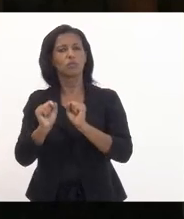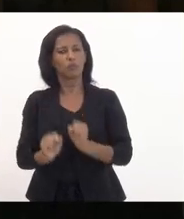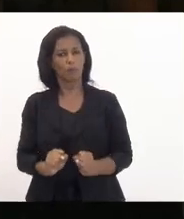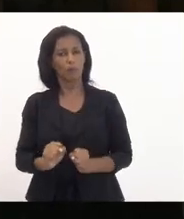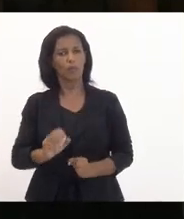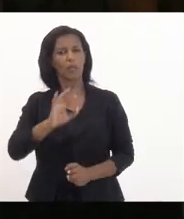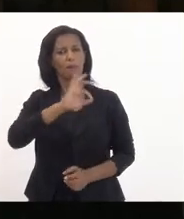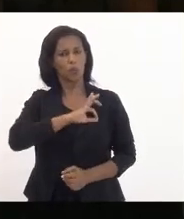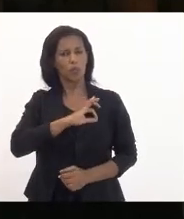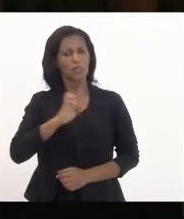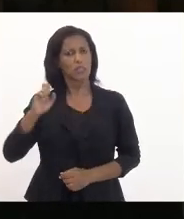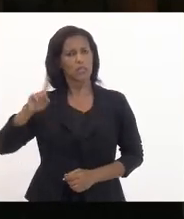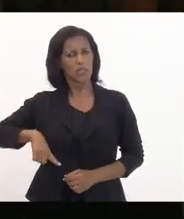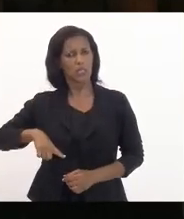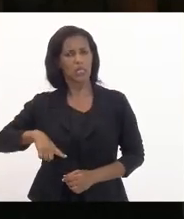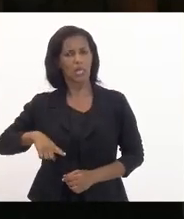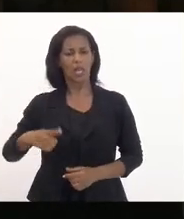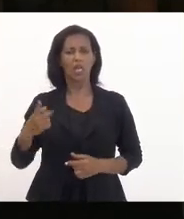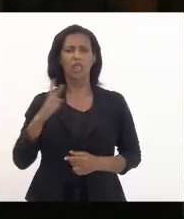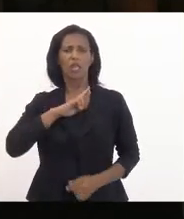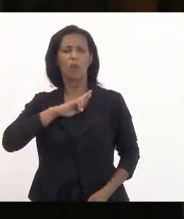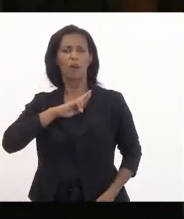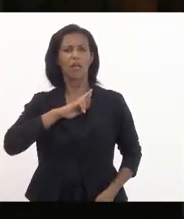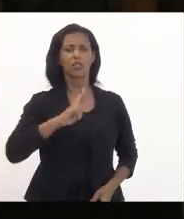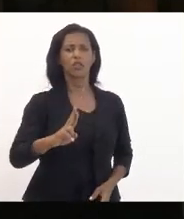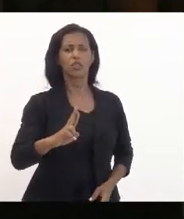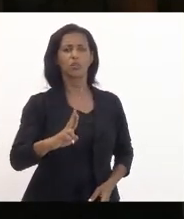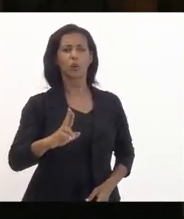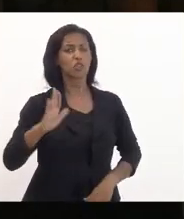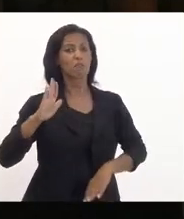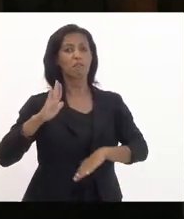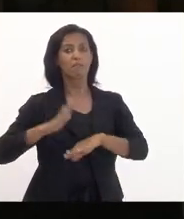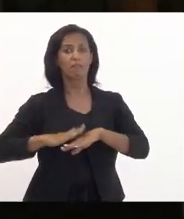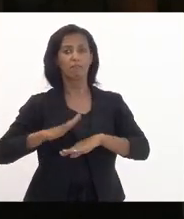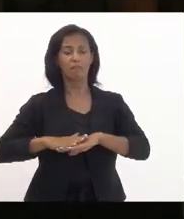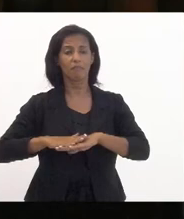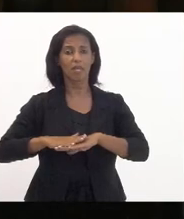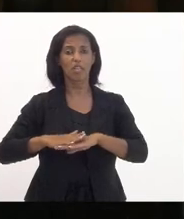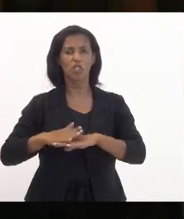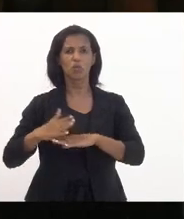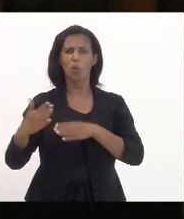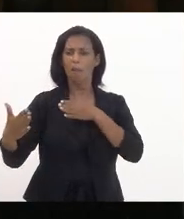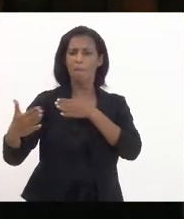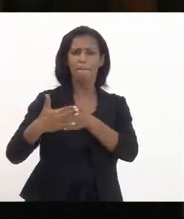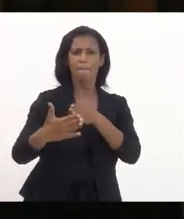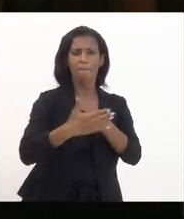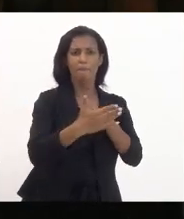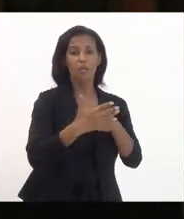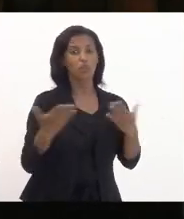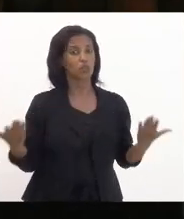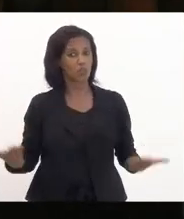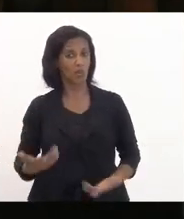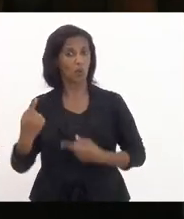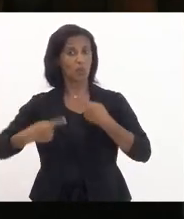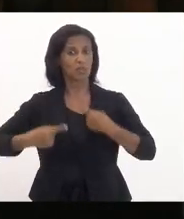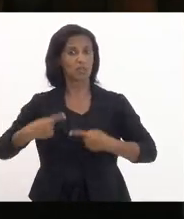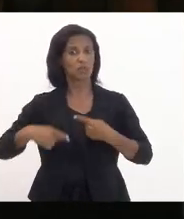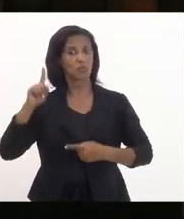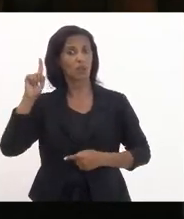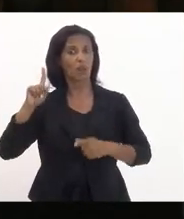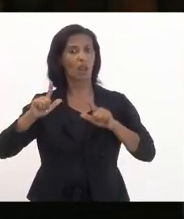de Estado que é, dá uma resposta à altura, mesmo em face do impedimento que agora está sendo discutido em